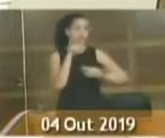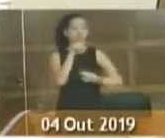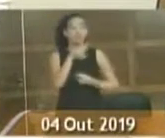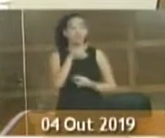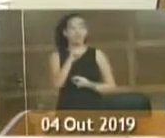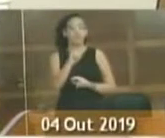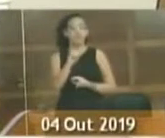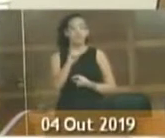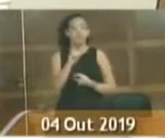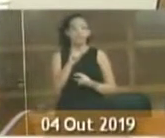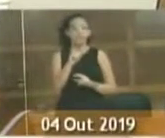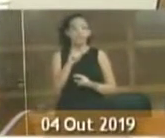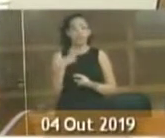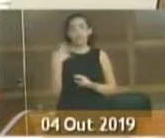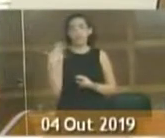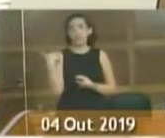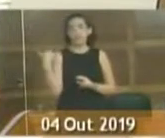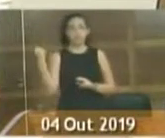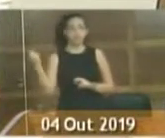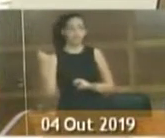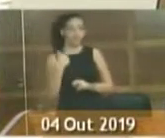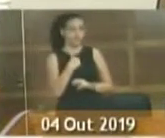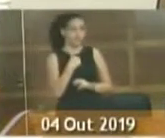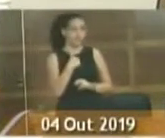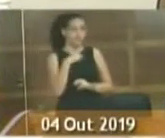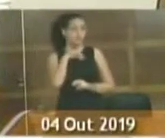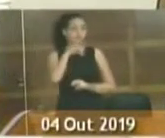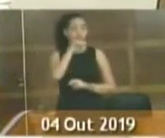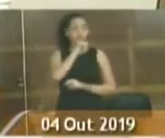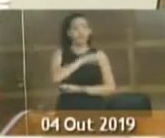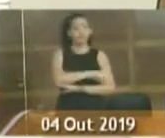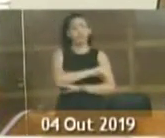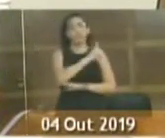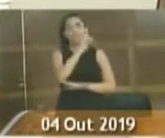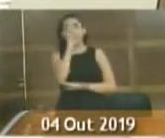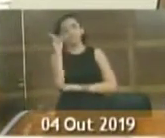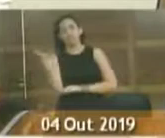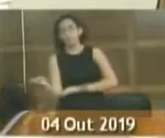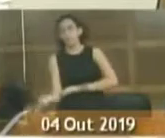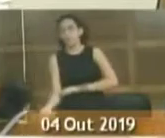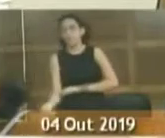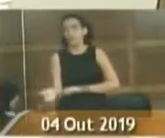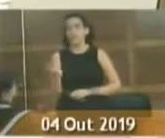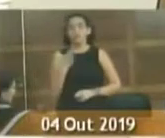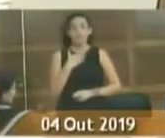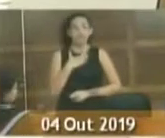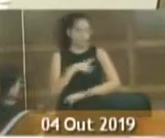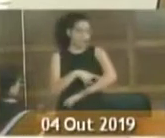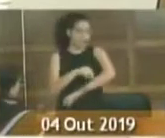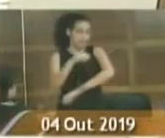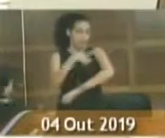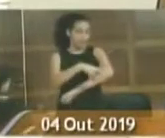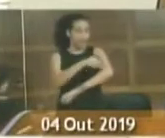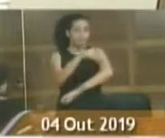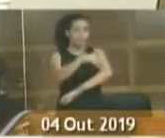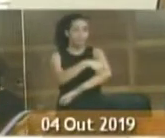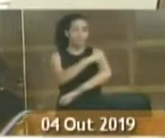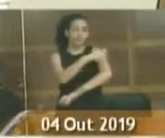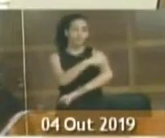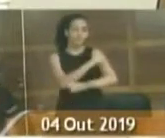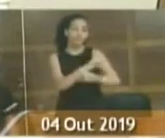me buscar. Os dias estão passando e os meus pelos já não são mais os